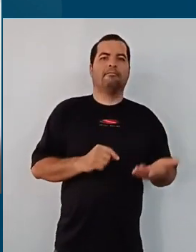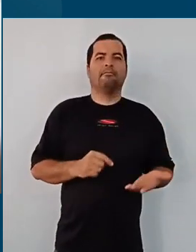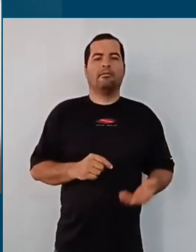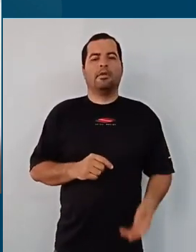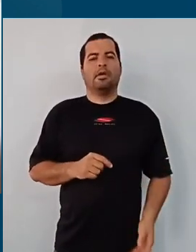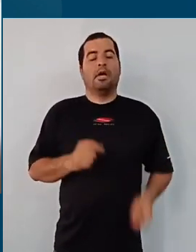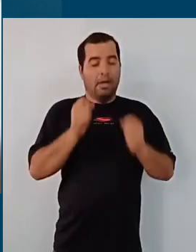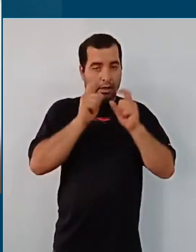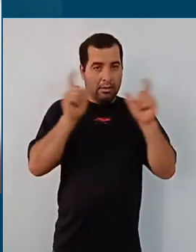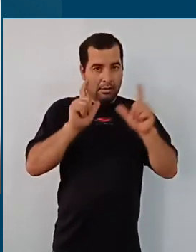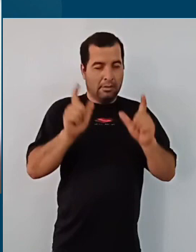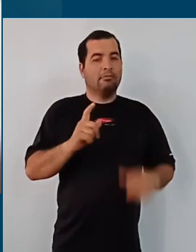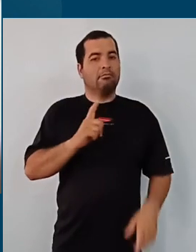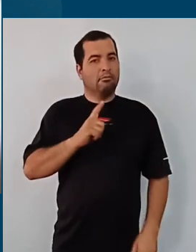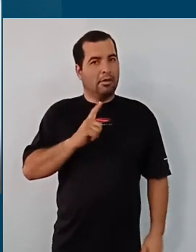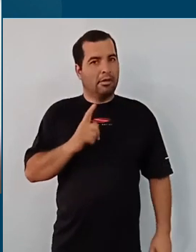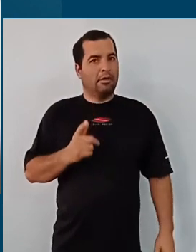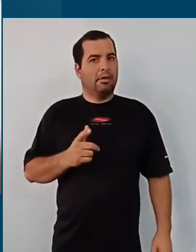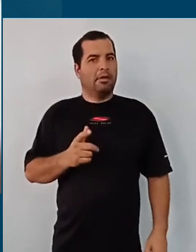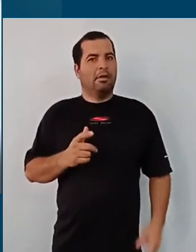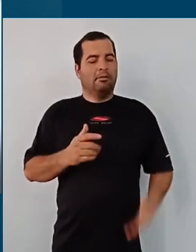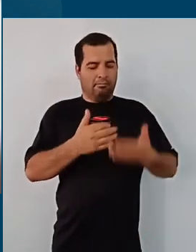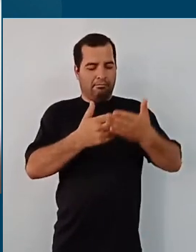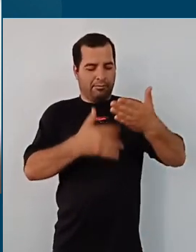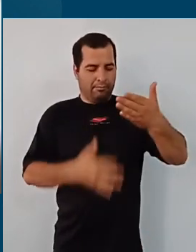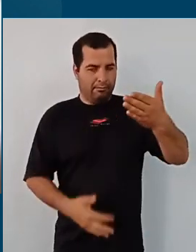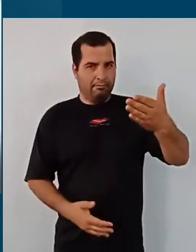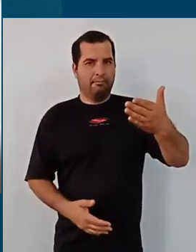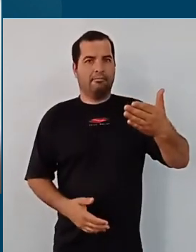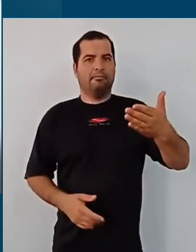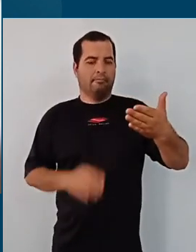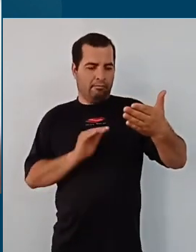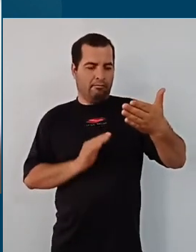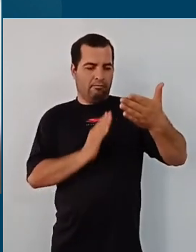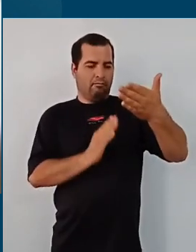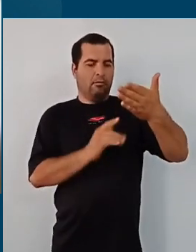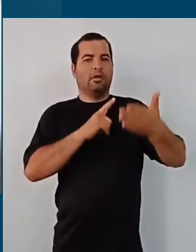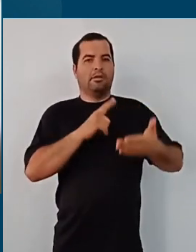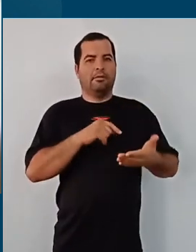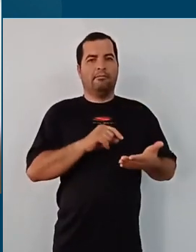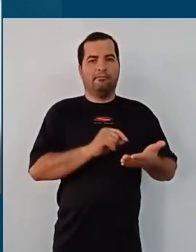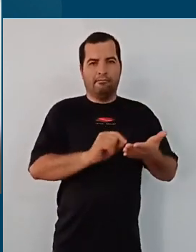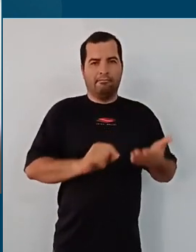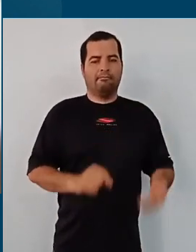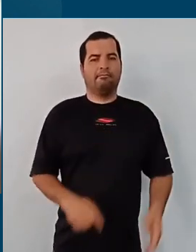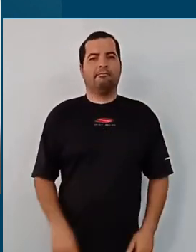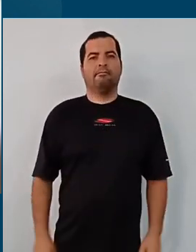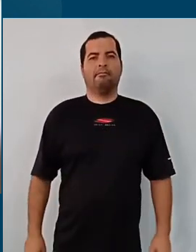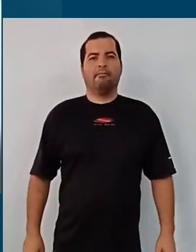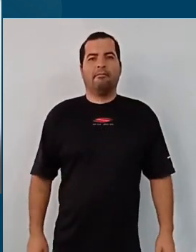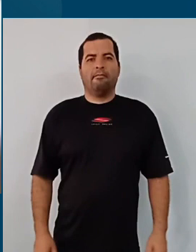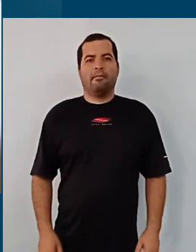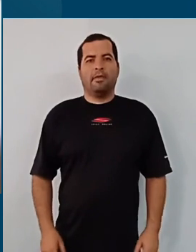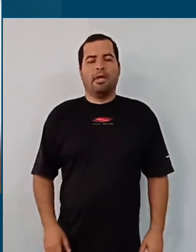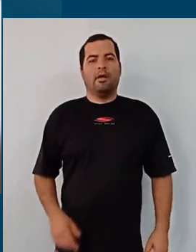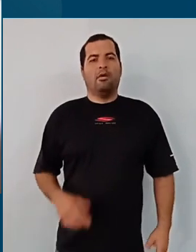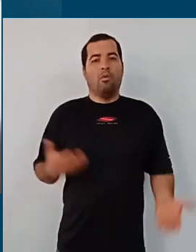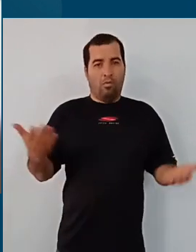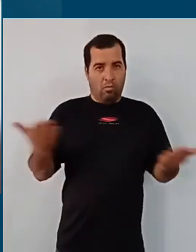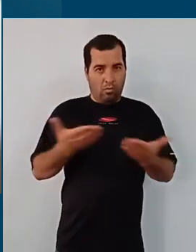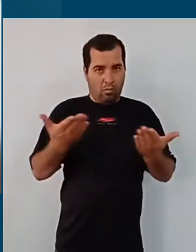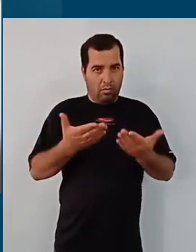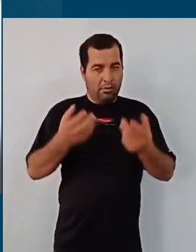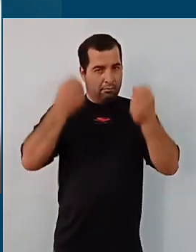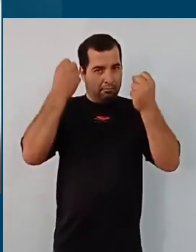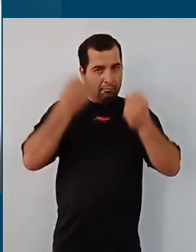O link será fixado no alto da barra de rolagem do chat. E, como a sessão de formativa hoje é para